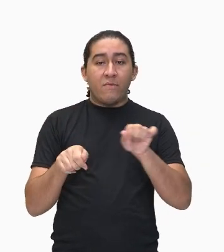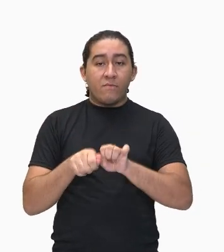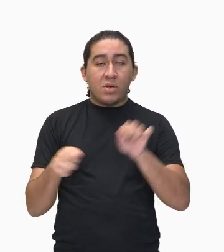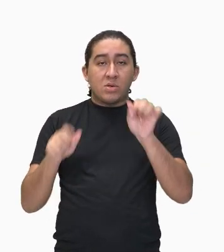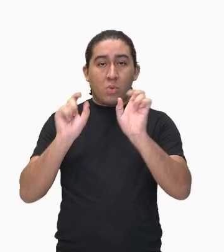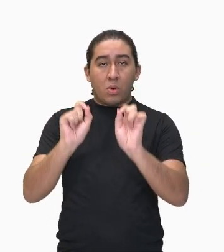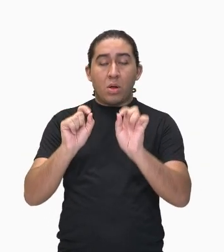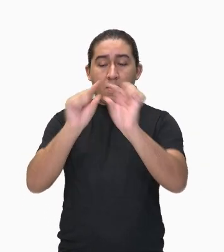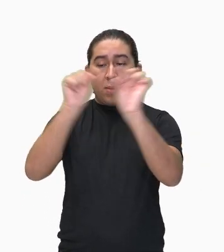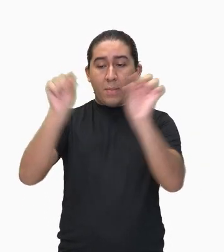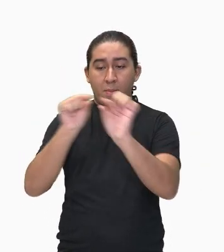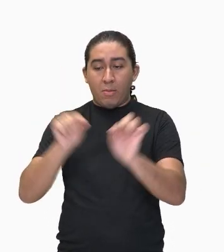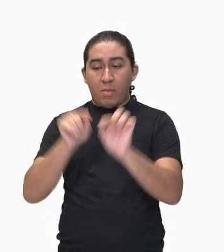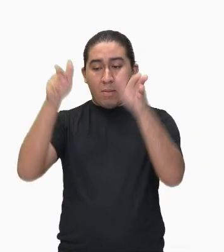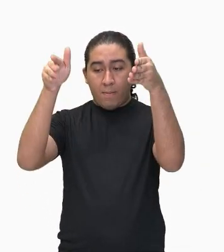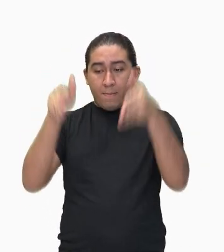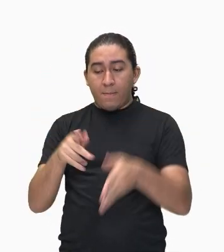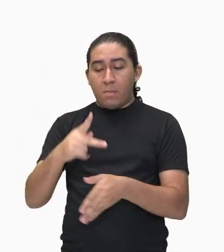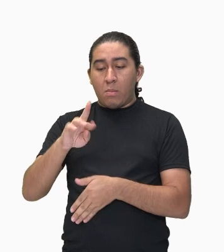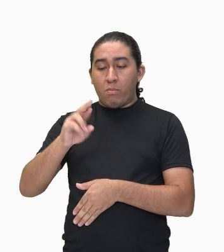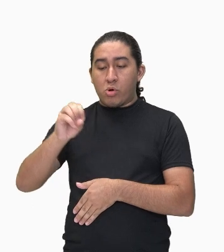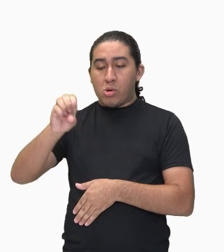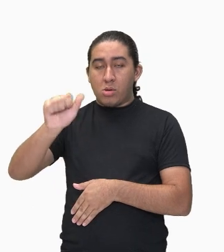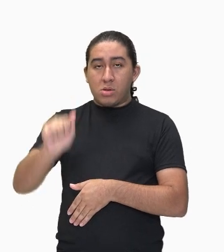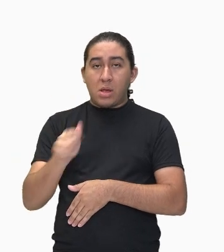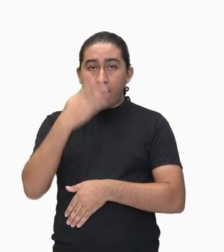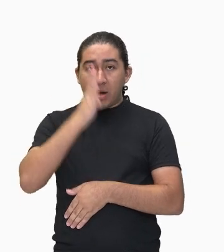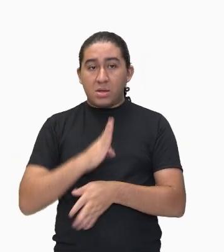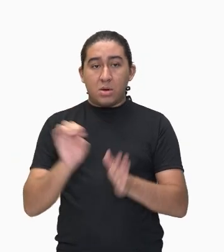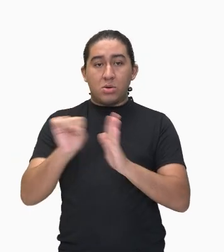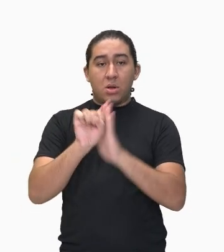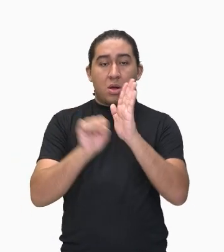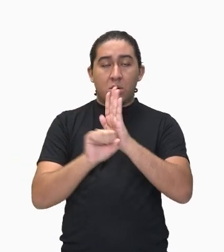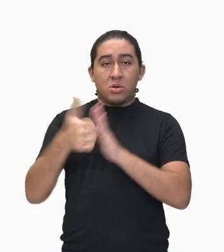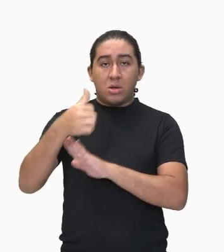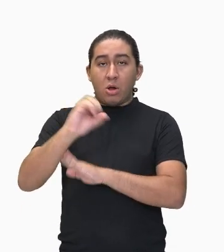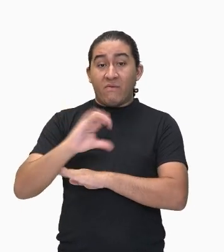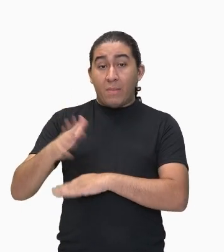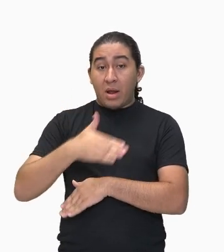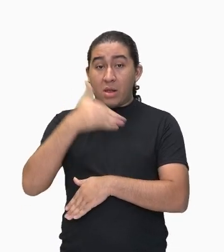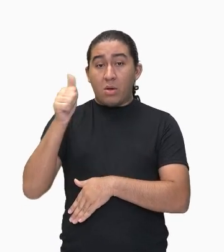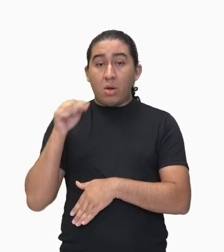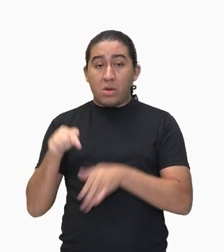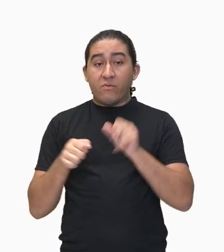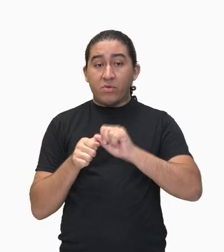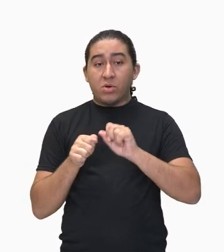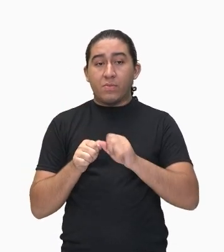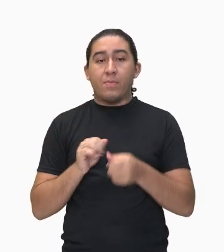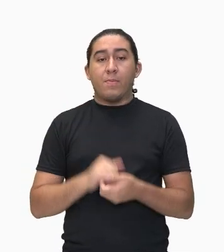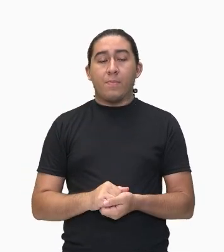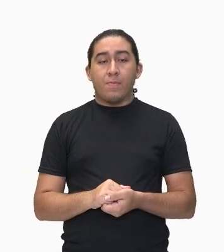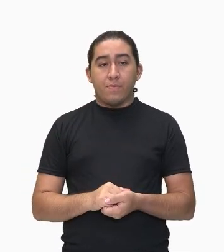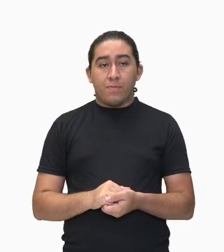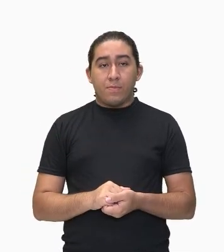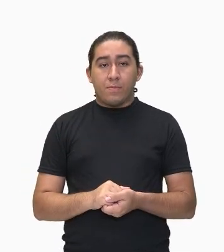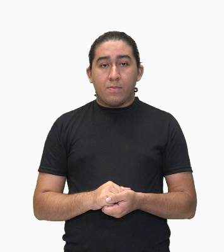e produziu a melhor prosa brasileira do século XIX. Então, ele é um escritor que